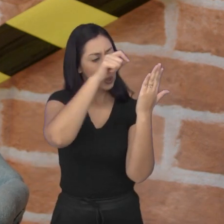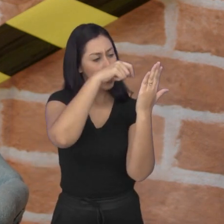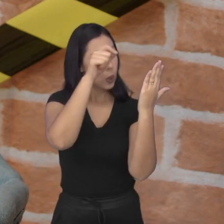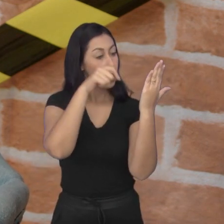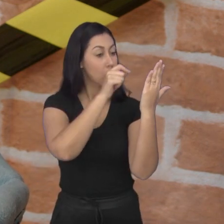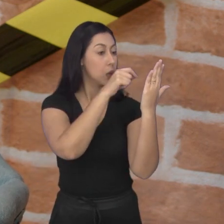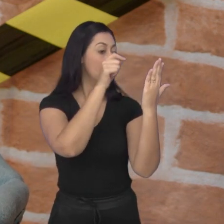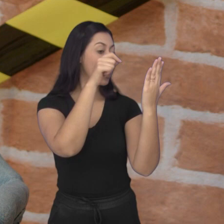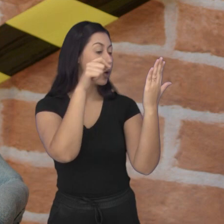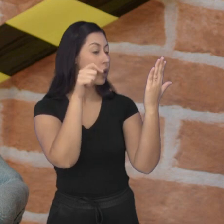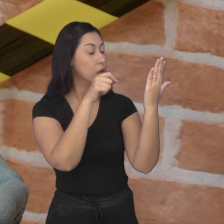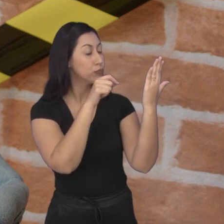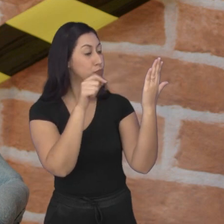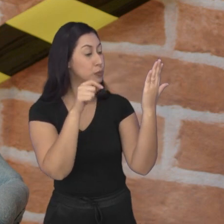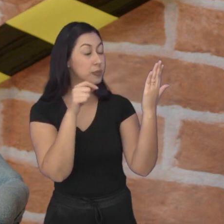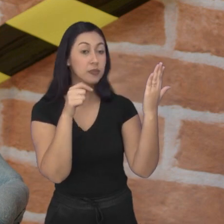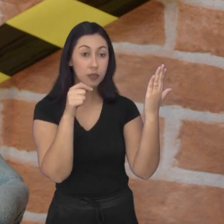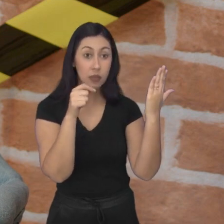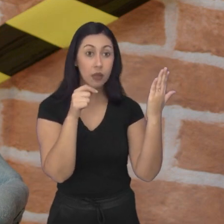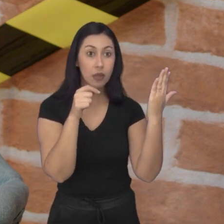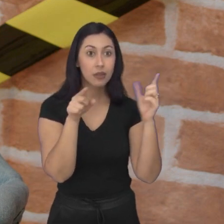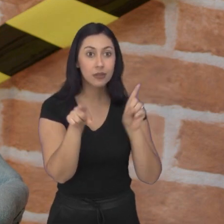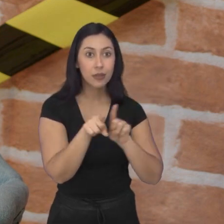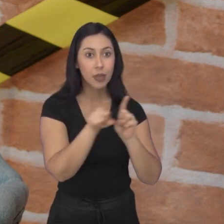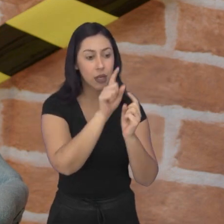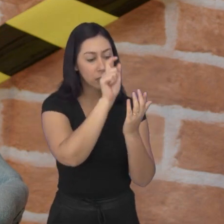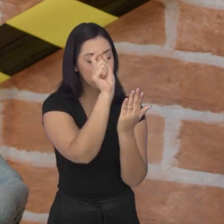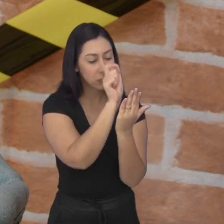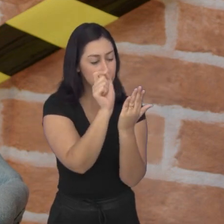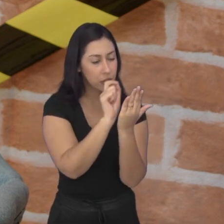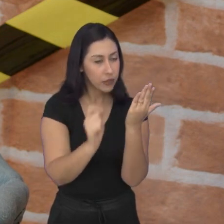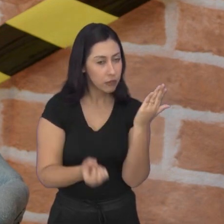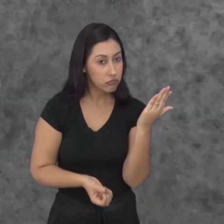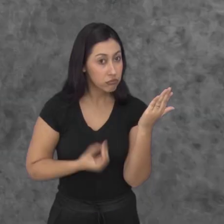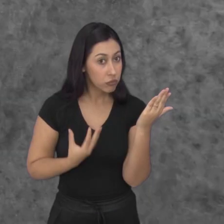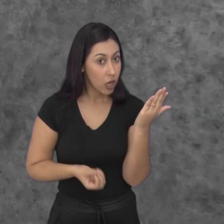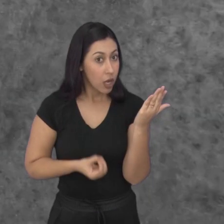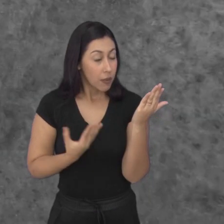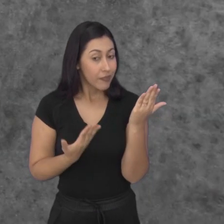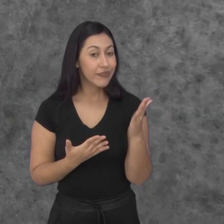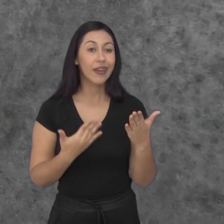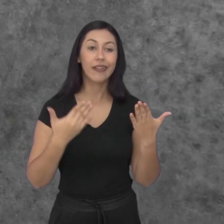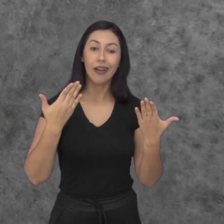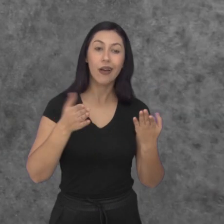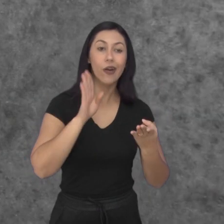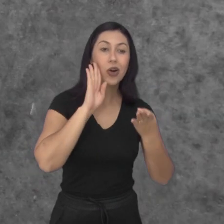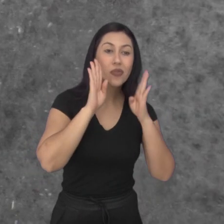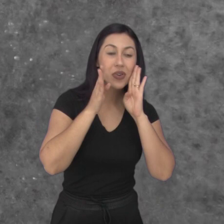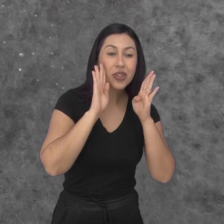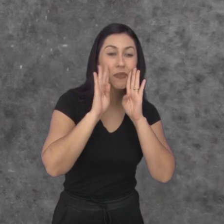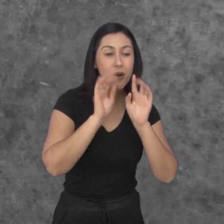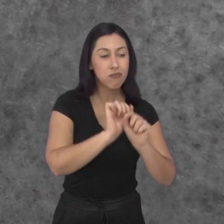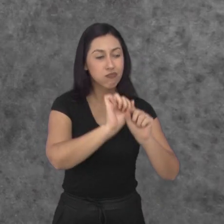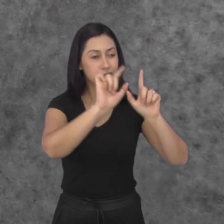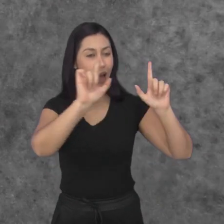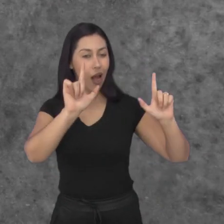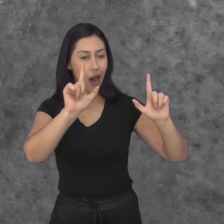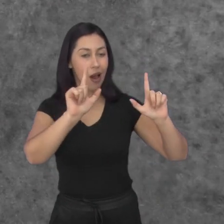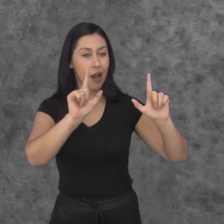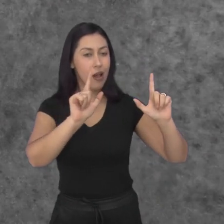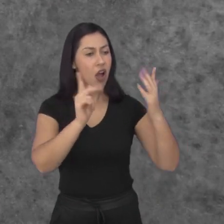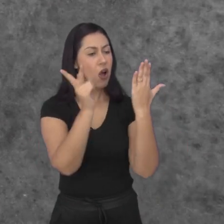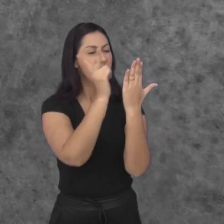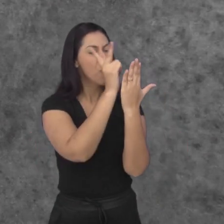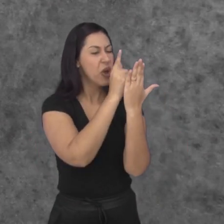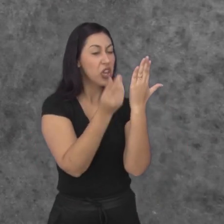e acrílica, e fazendo alguns poemas. E criei no Facebook, até então, a página Pinturas pra Ninguém,